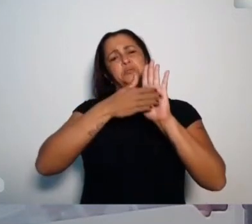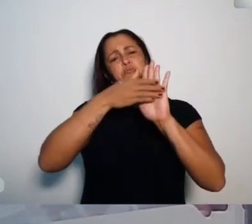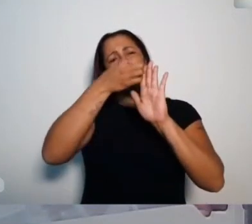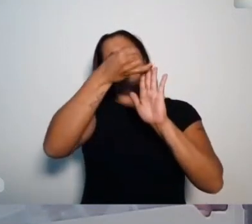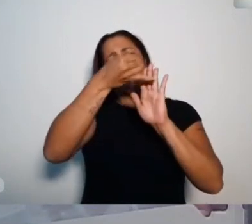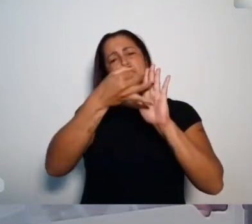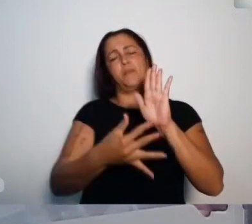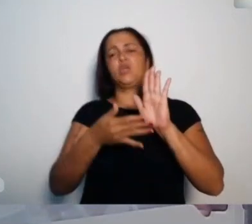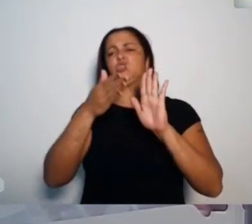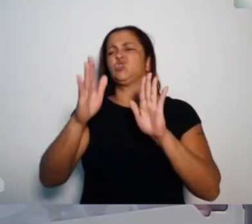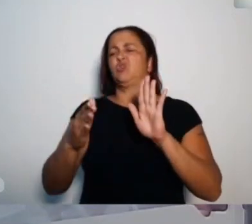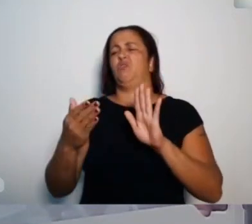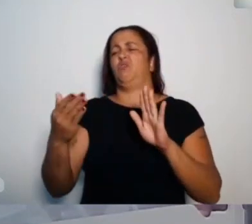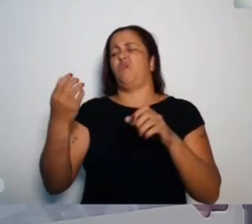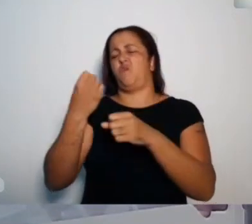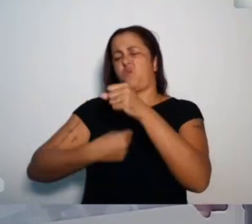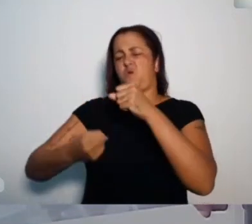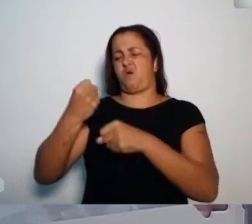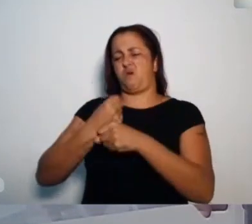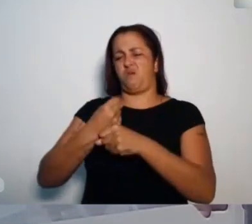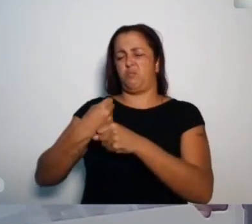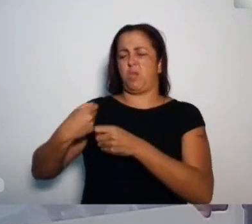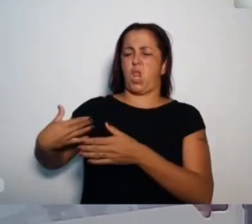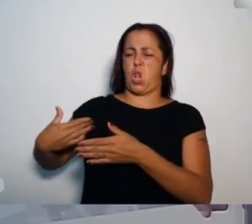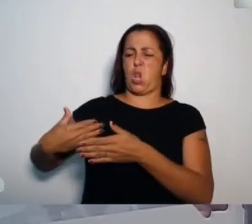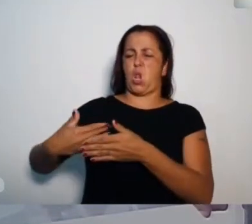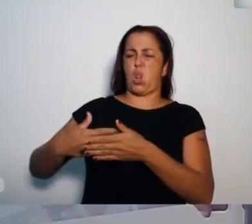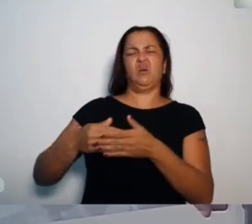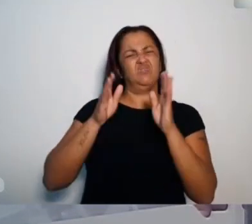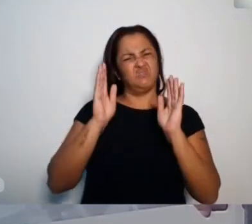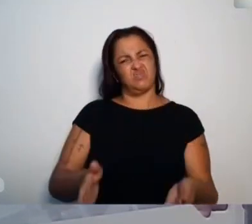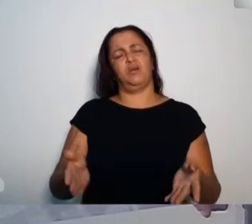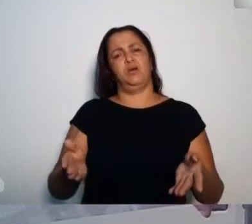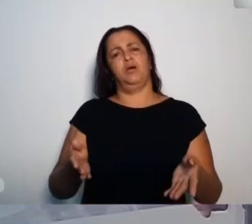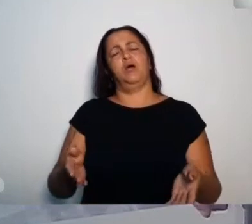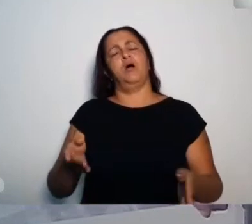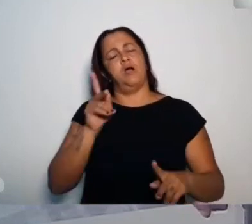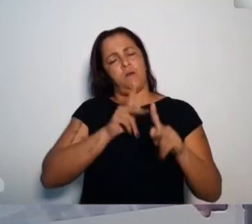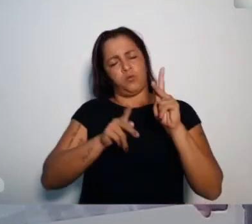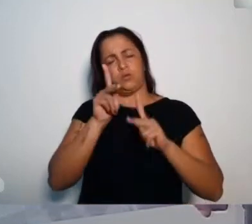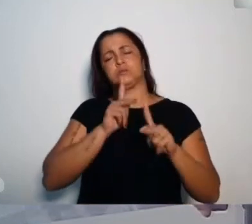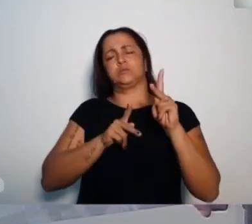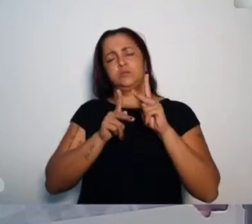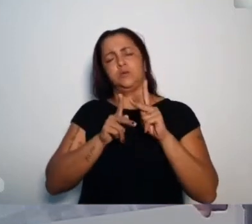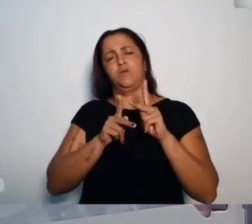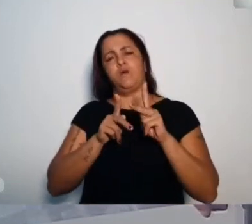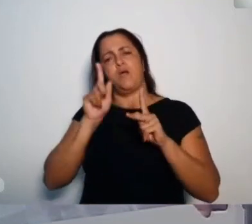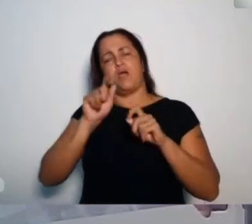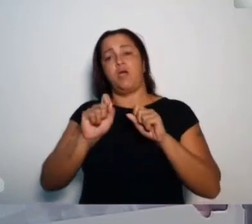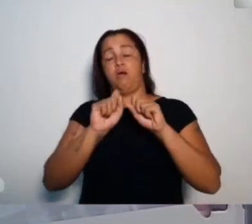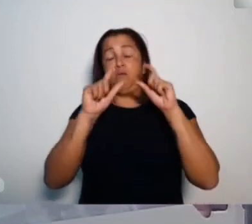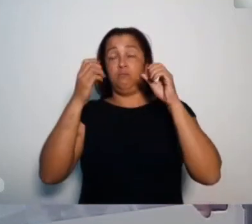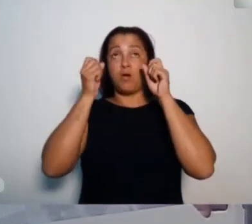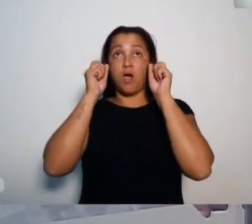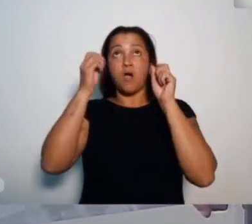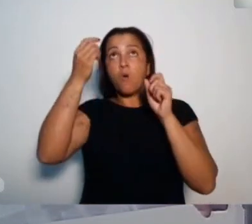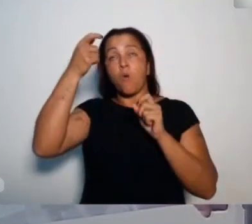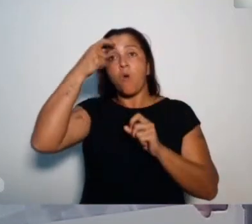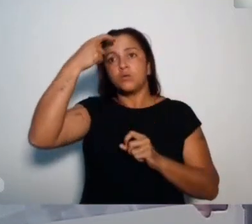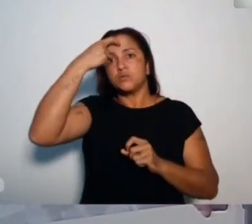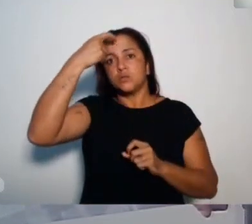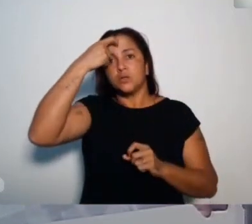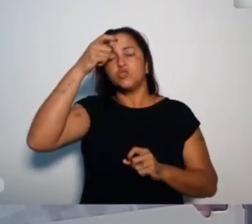já falei muito o ano todo de proposituras. A população é muito consciente, acompanha cada um dos